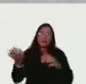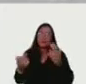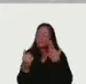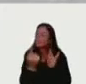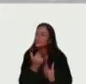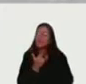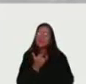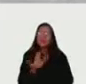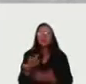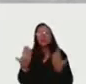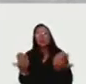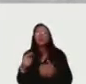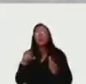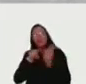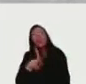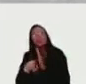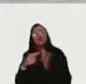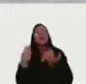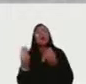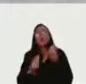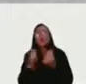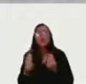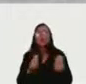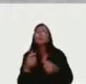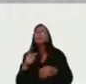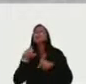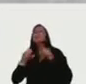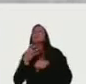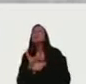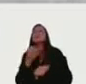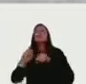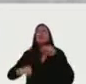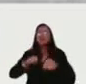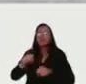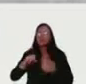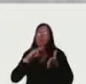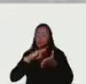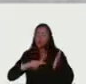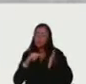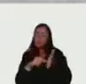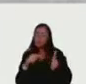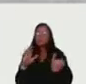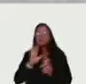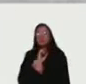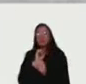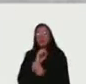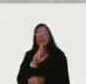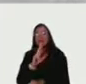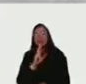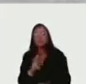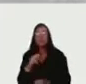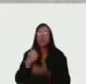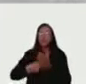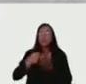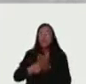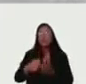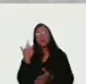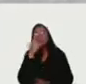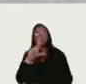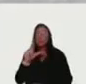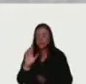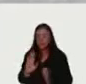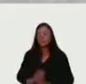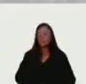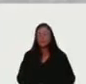Então, esse é o questionamento desse documento interessante, e nós aí vamos lutar por um espaço e para essa conquista. Muitas